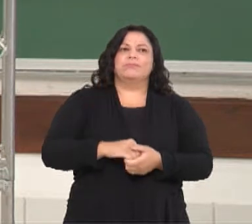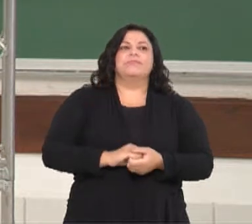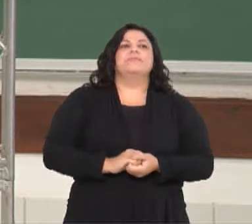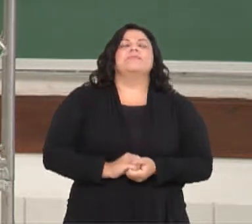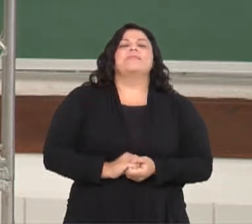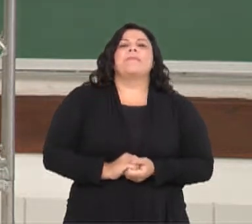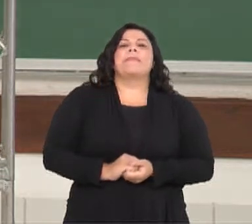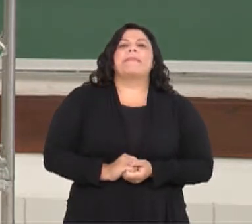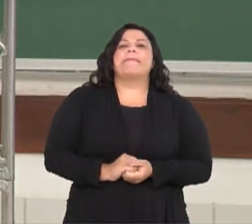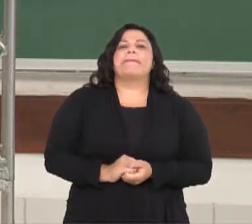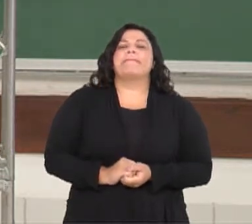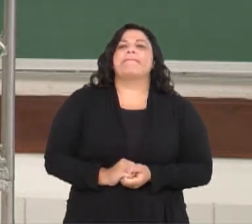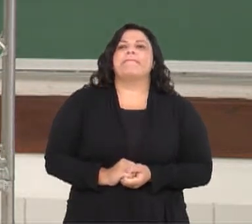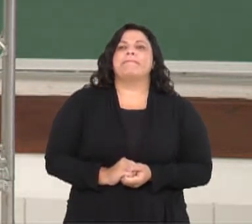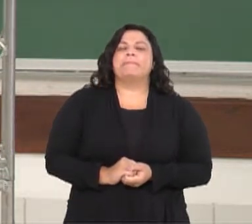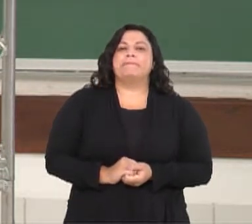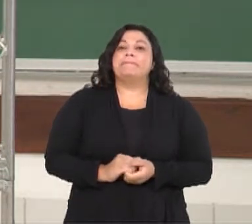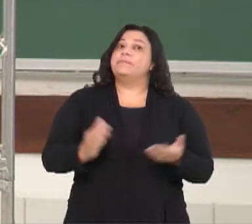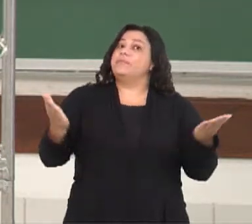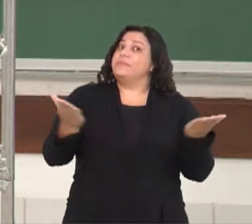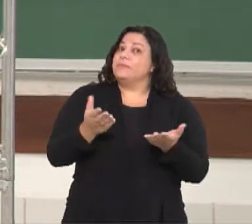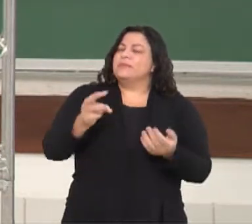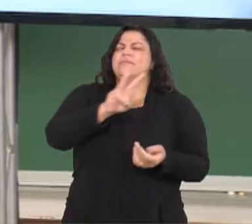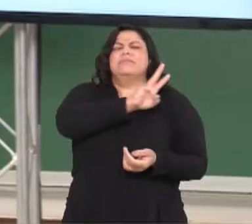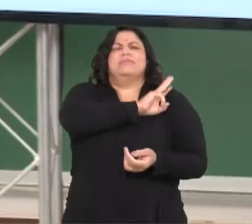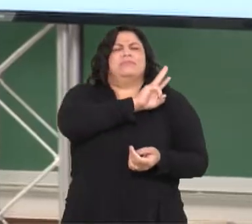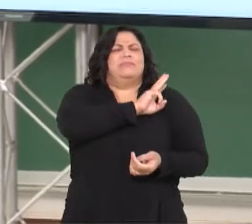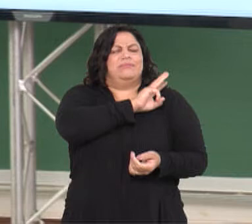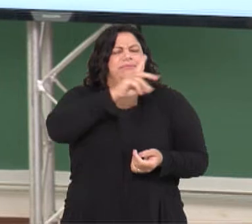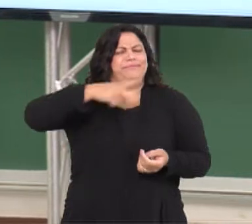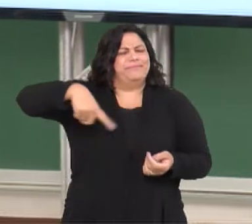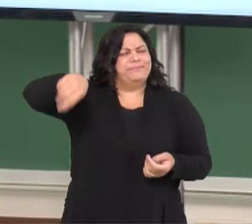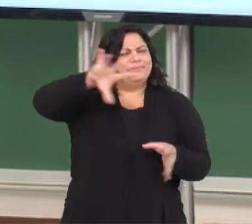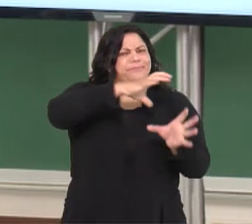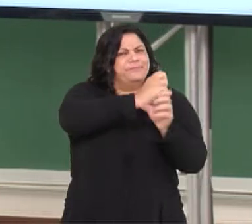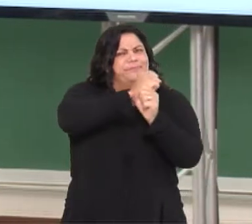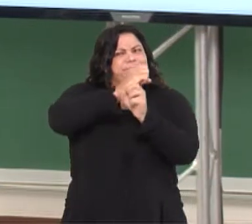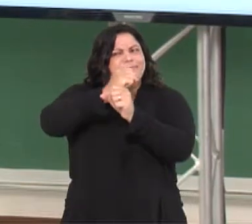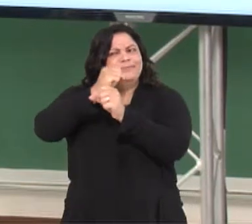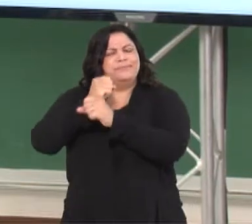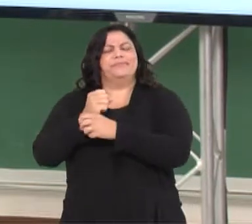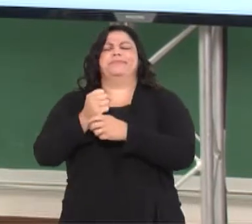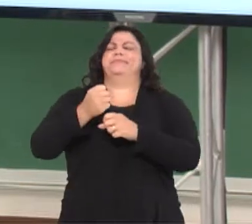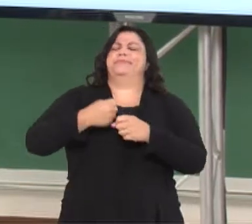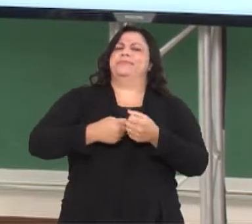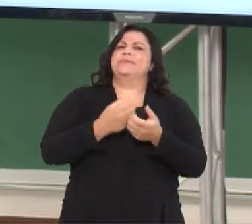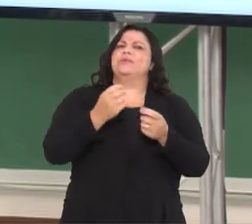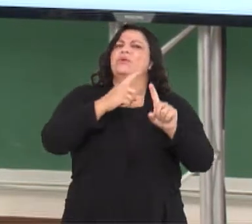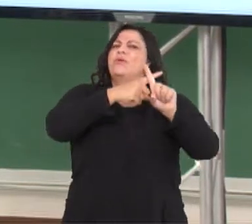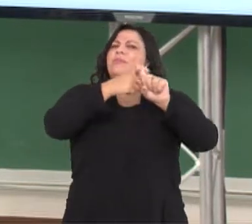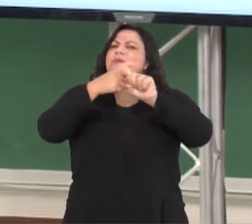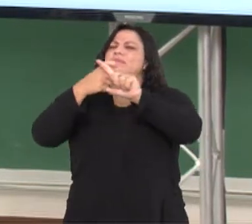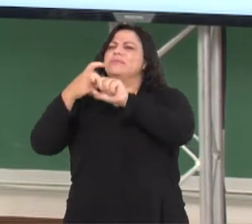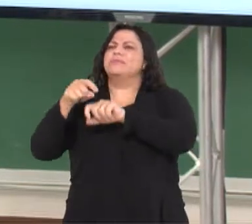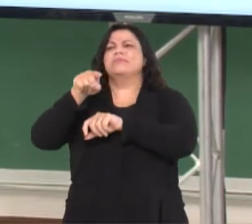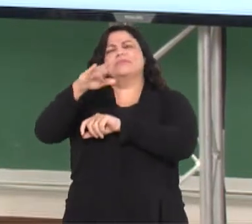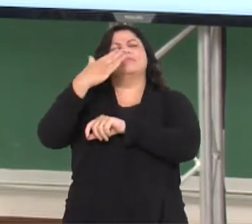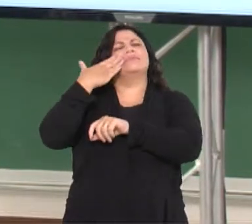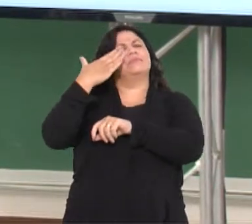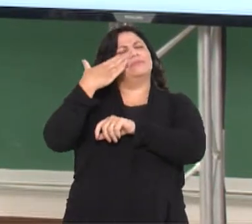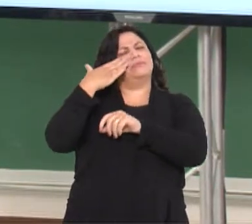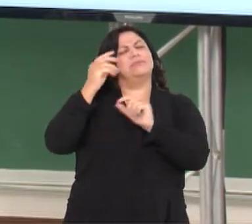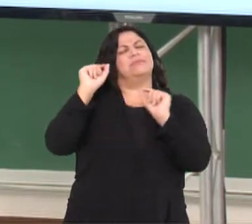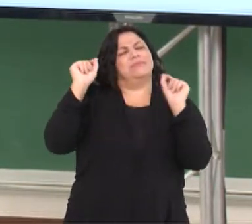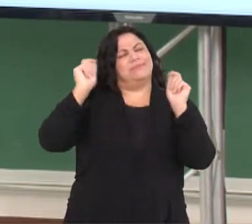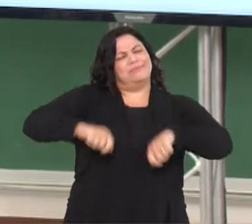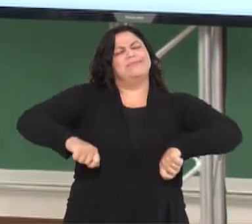tranquilos nisso. Terceiro ano. Soma de monômio lá do oitavo ano, sétimo, oitavo, vocês tiraram com o pé nas costas.